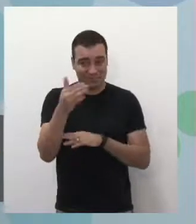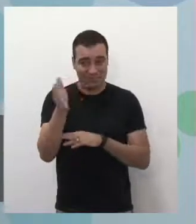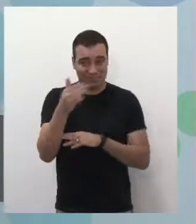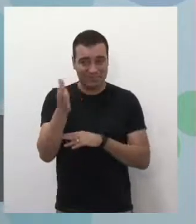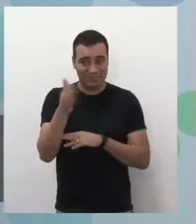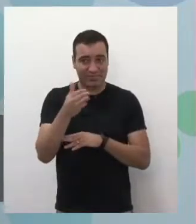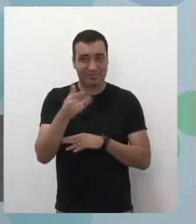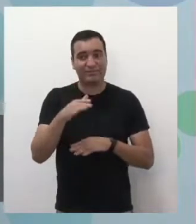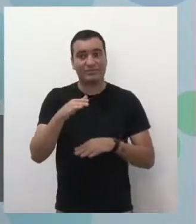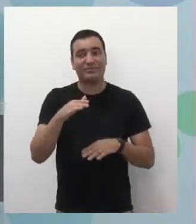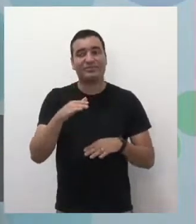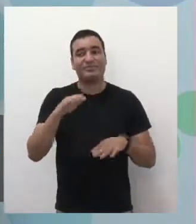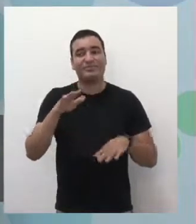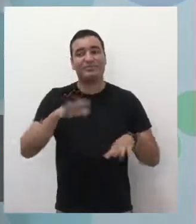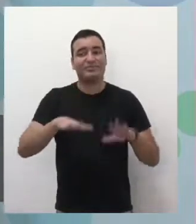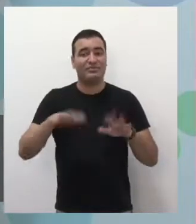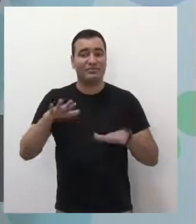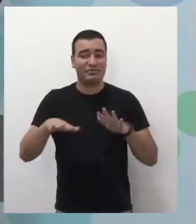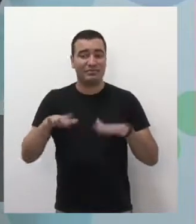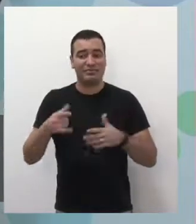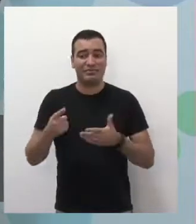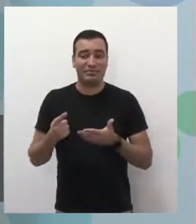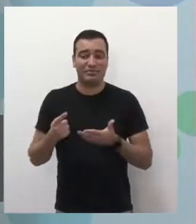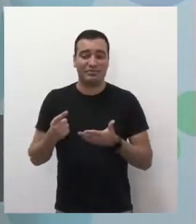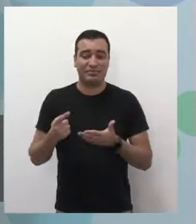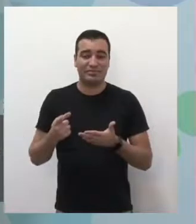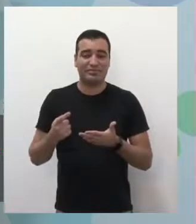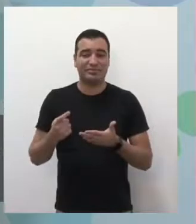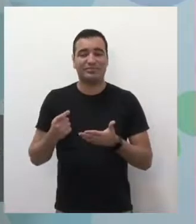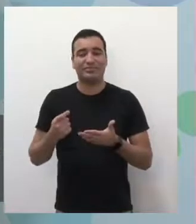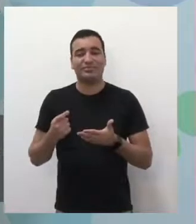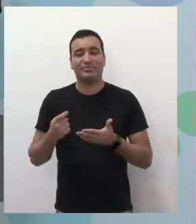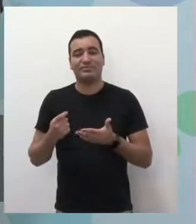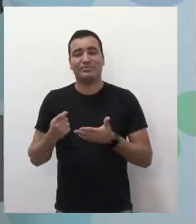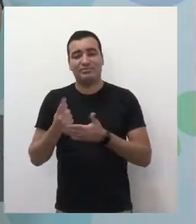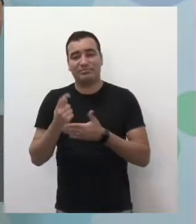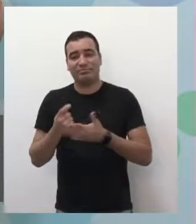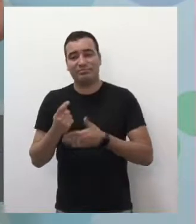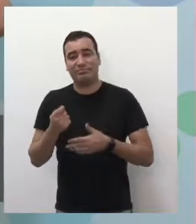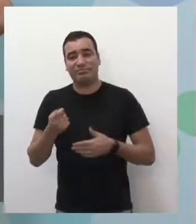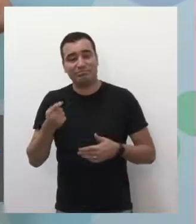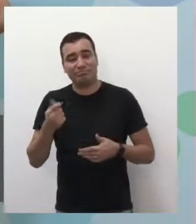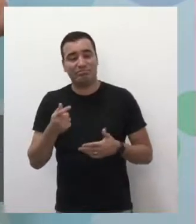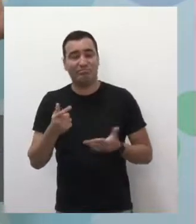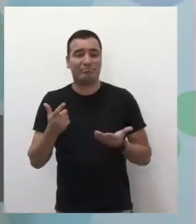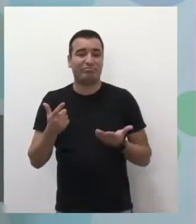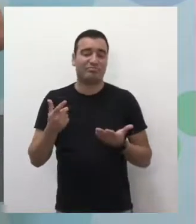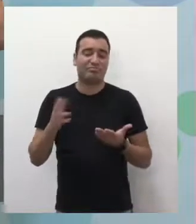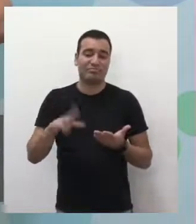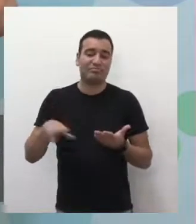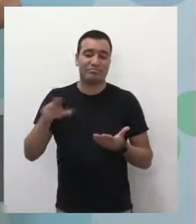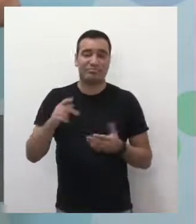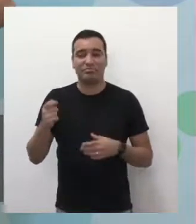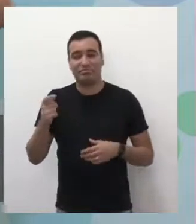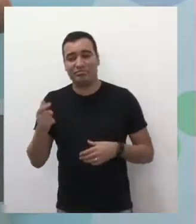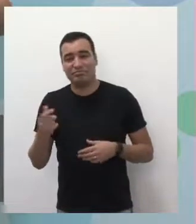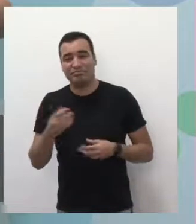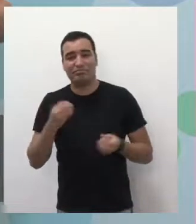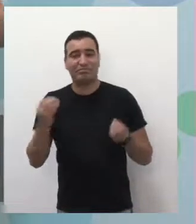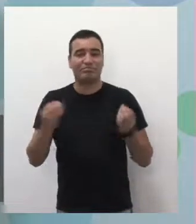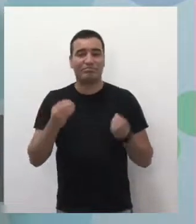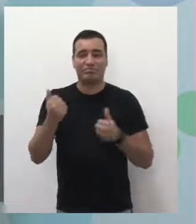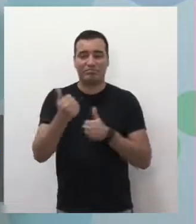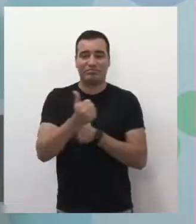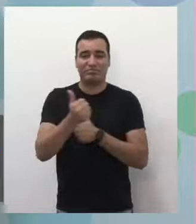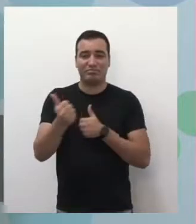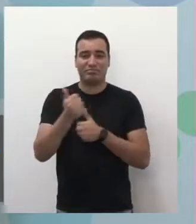ela depende se você tem um consumo mínimo, se você tem um consumo... como é que está a distribuição de energia?